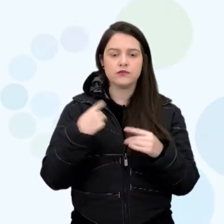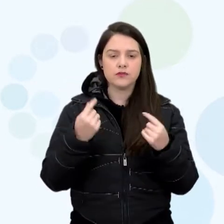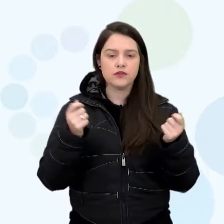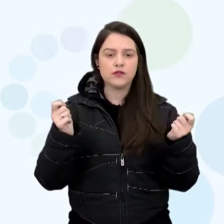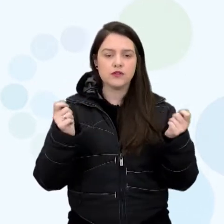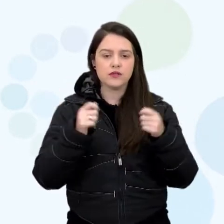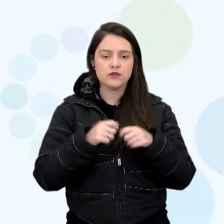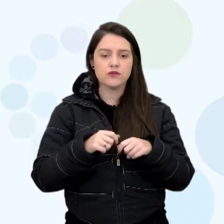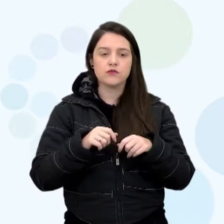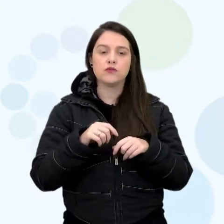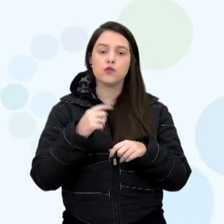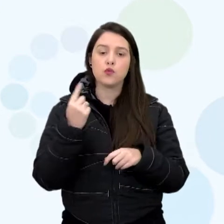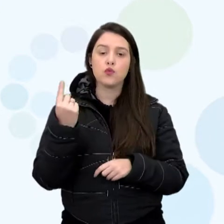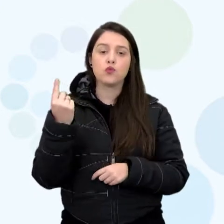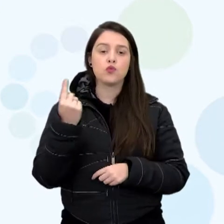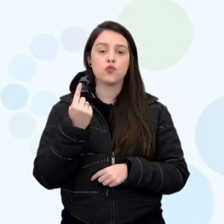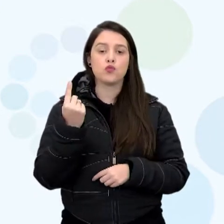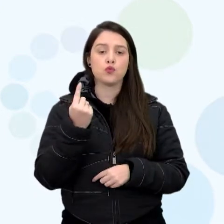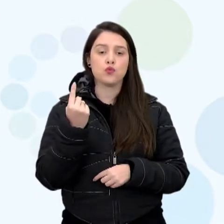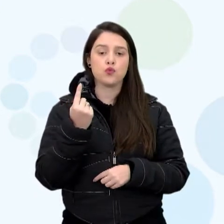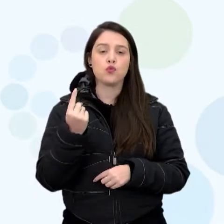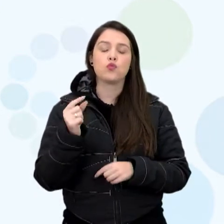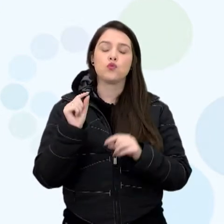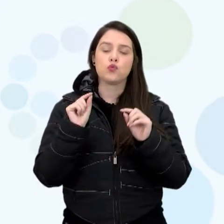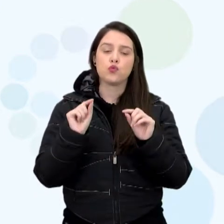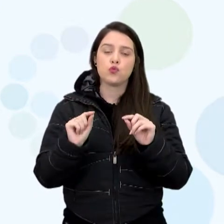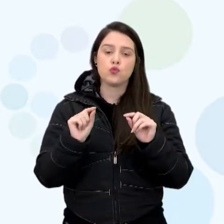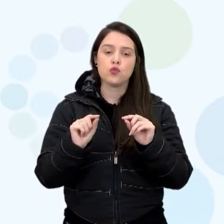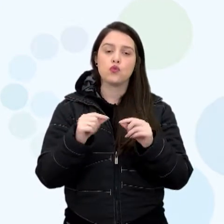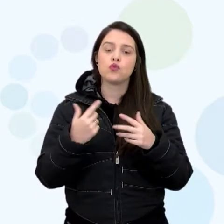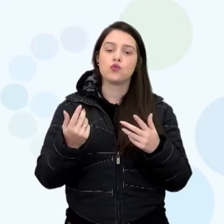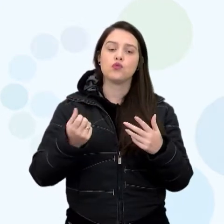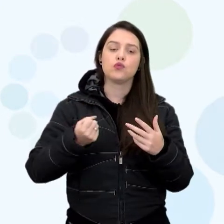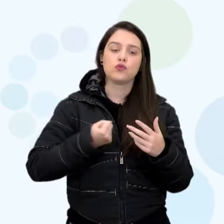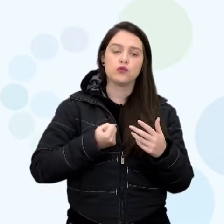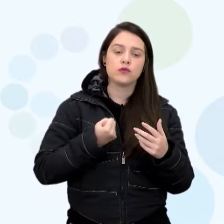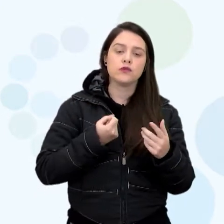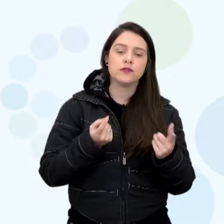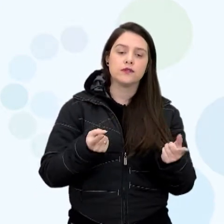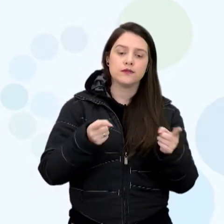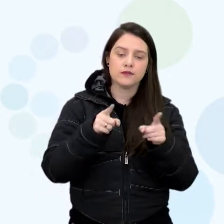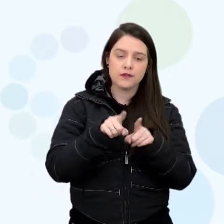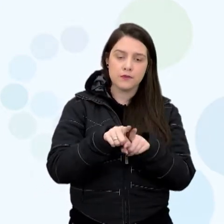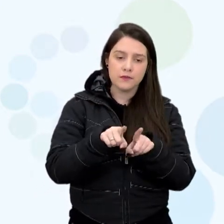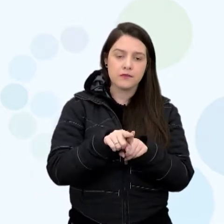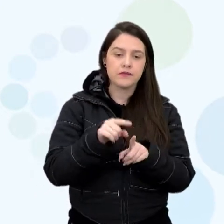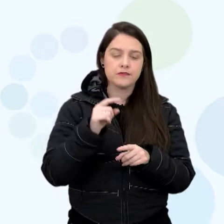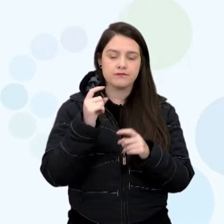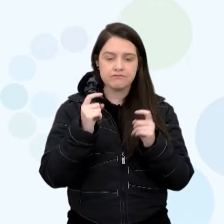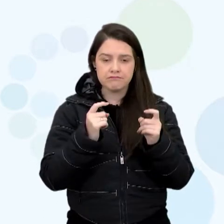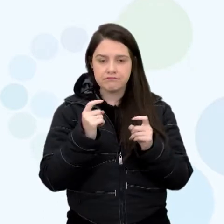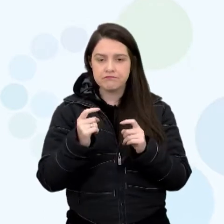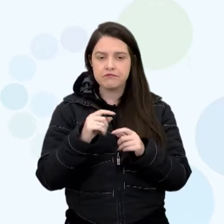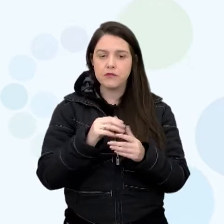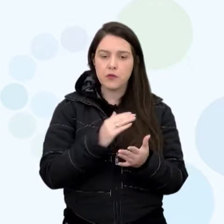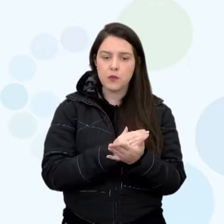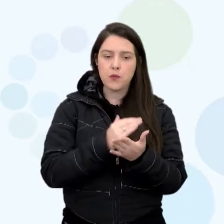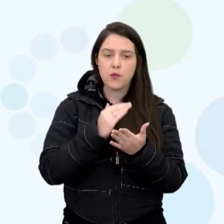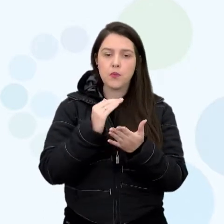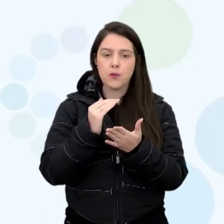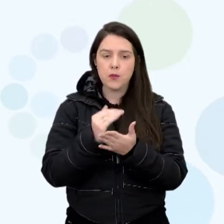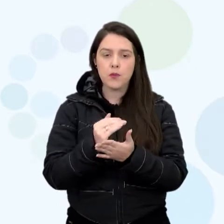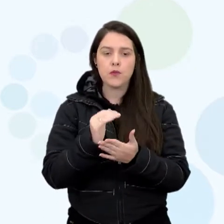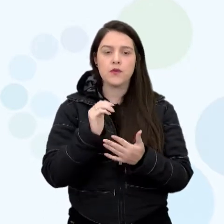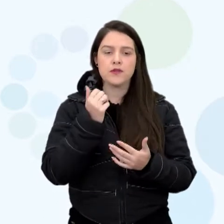curricular de número 1. Os números também importam. O componente curricular, como vocês bem sabem, é o população em índices,